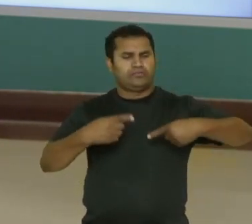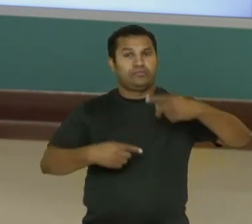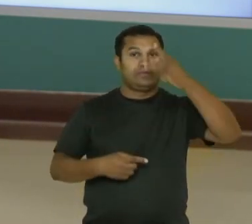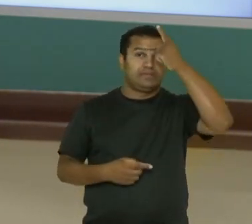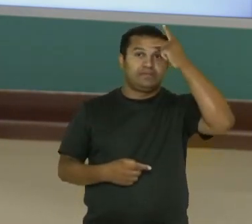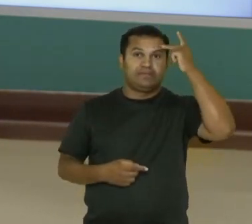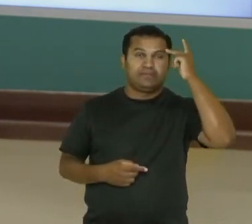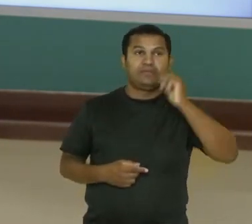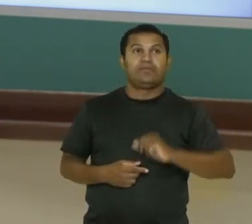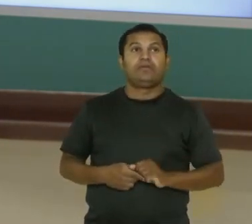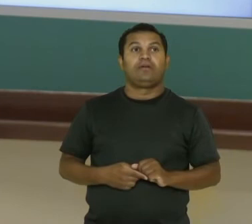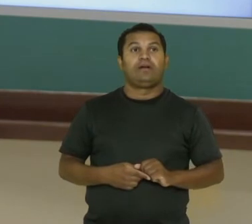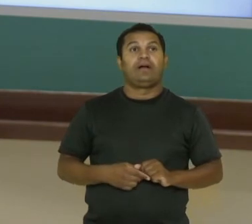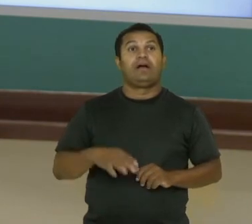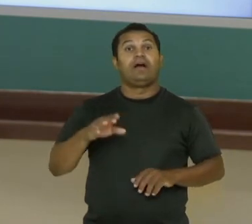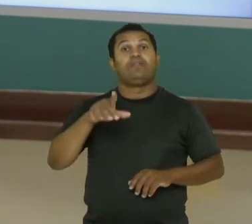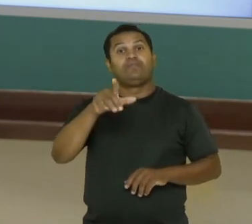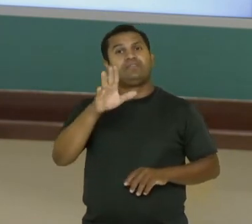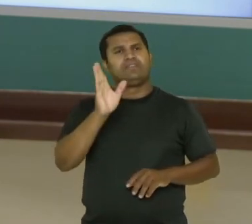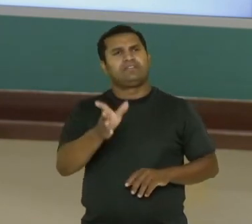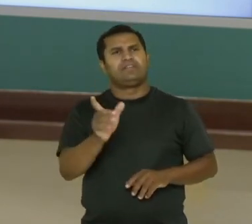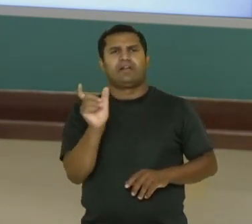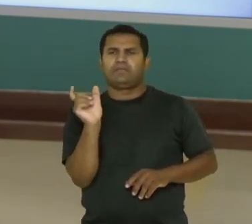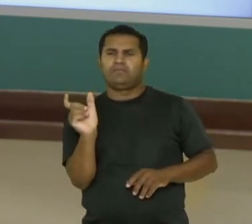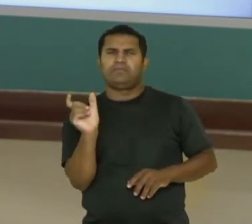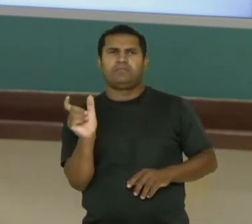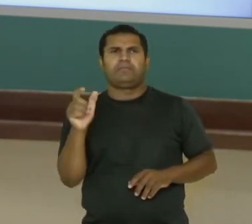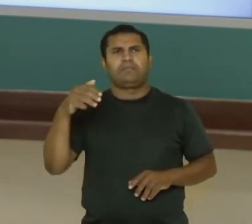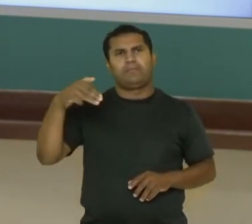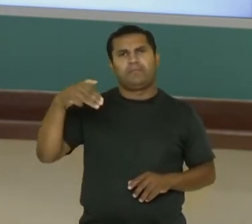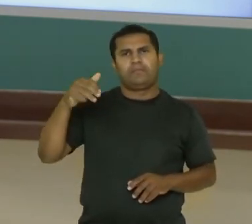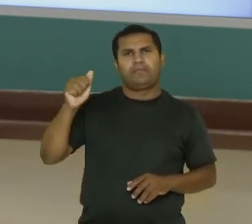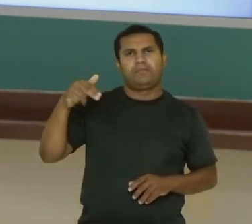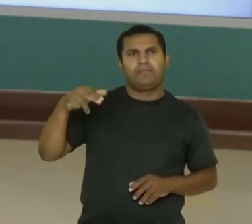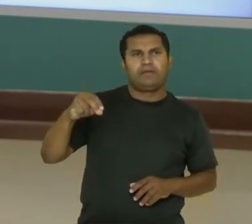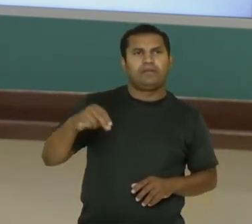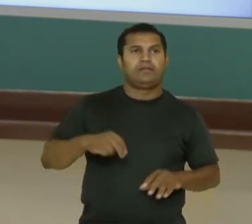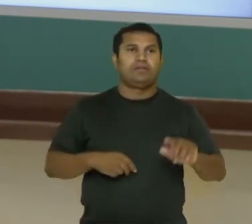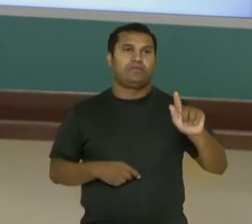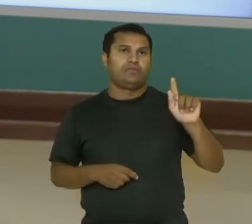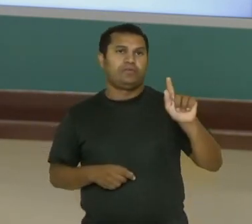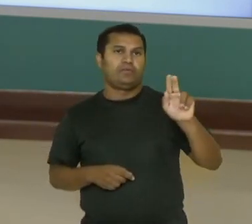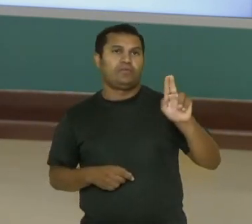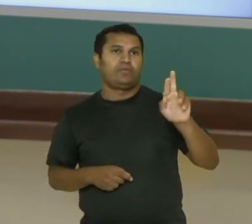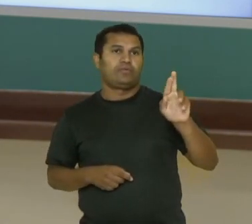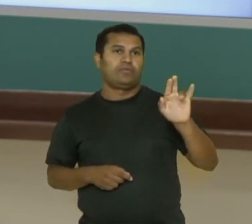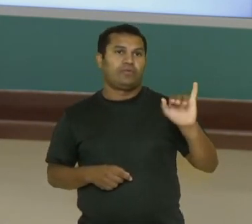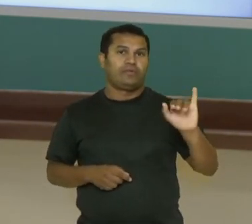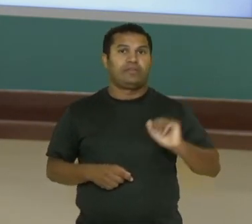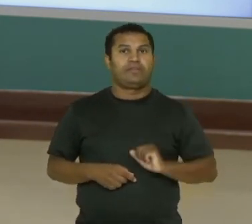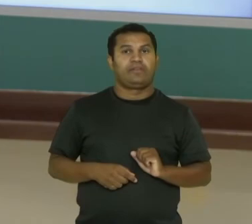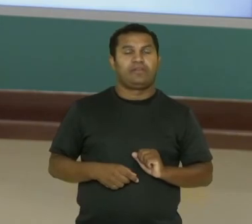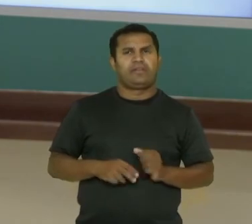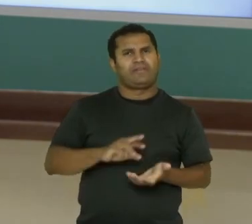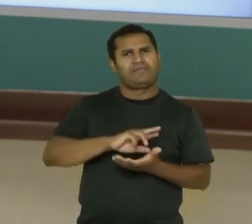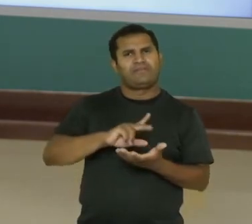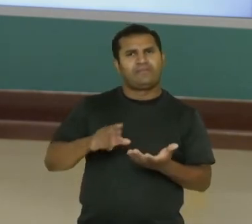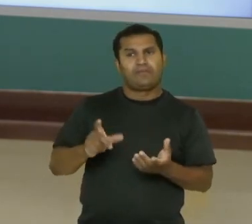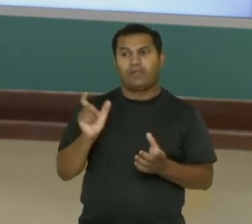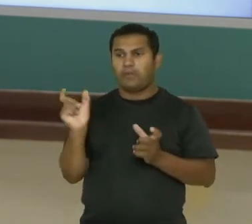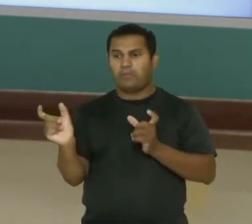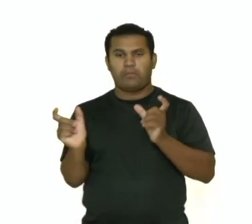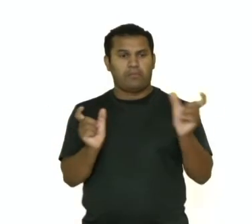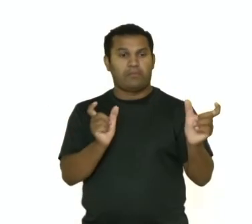você, jovem, já ouviu guri, mano, uai, gente, bichinho. Então,